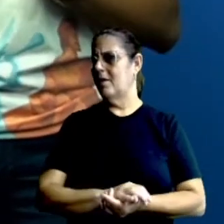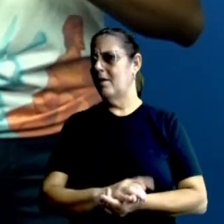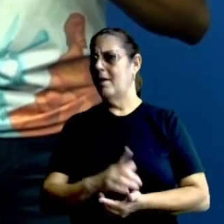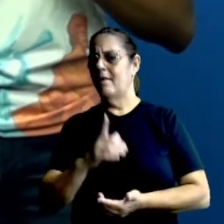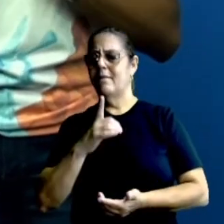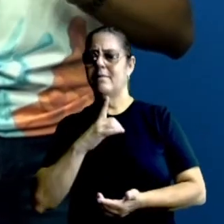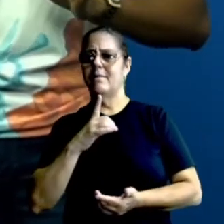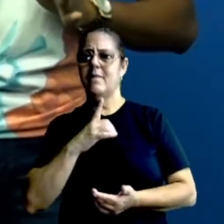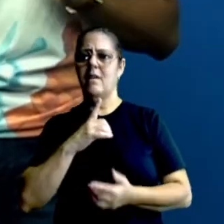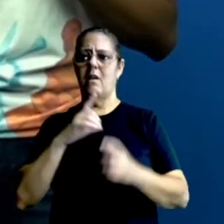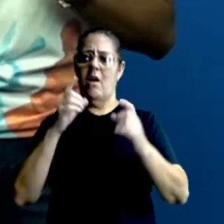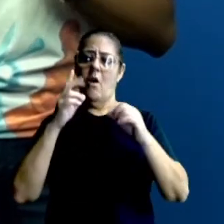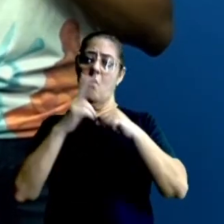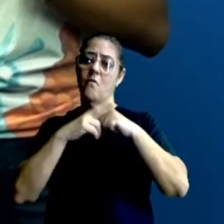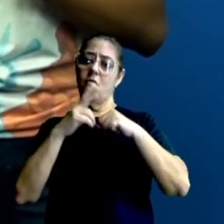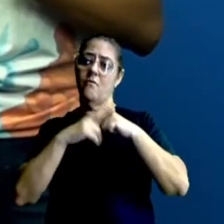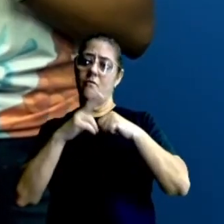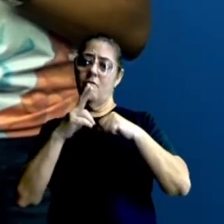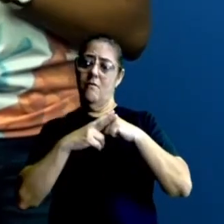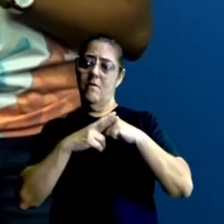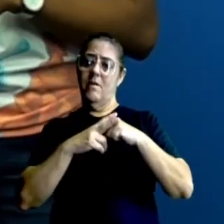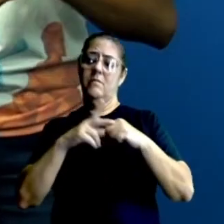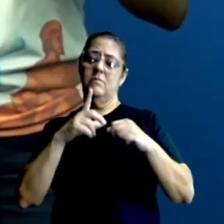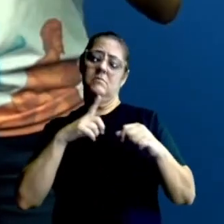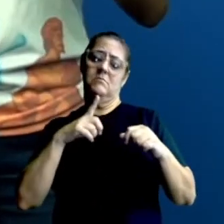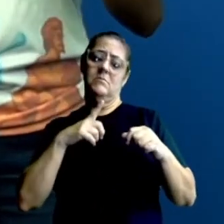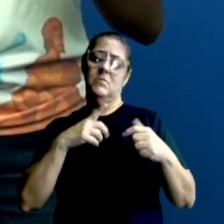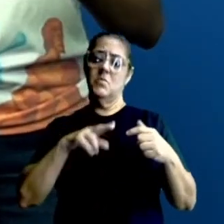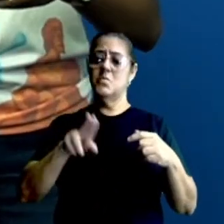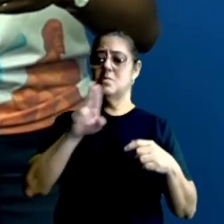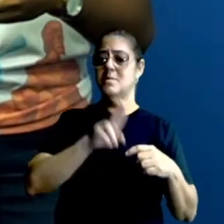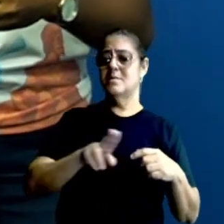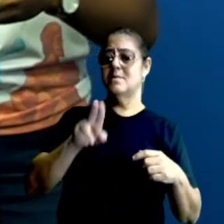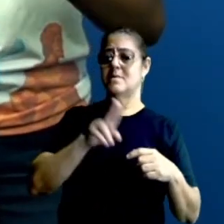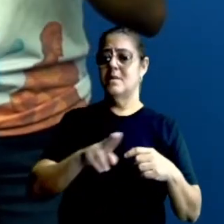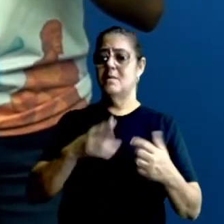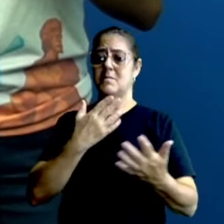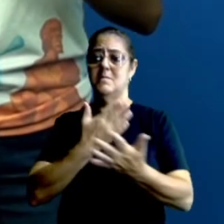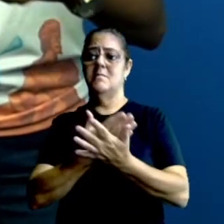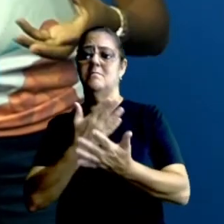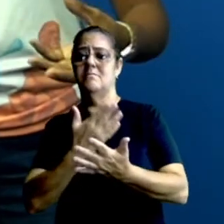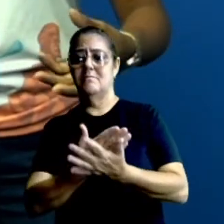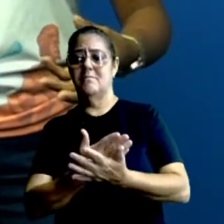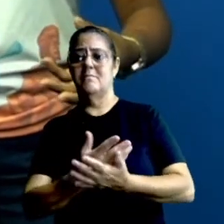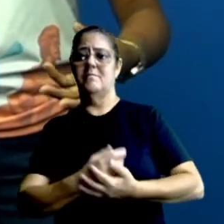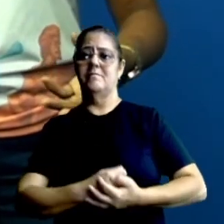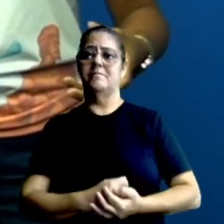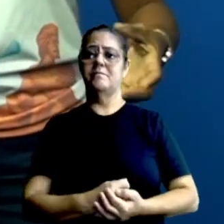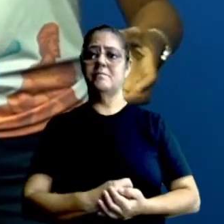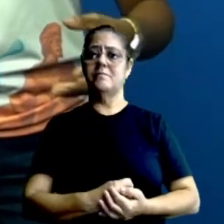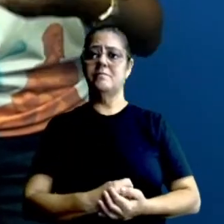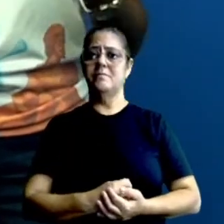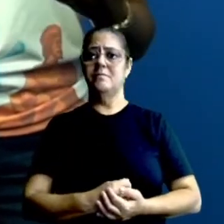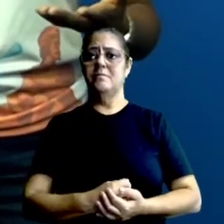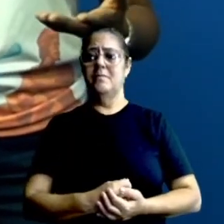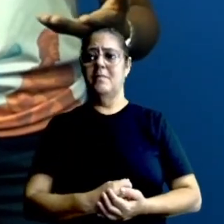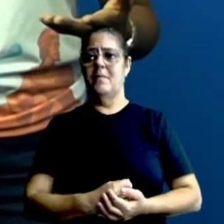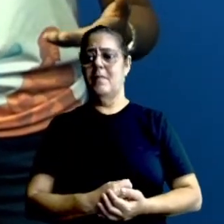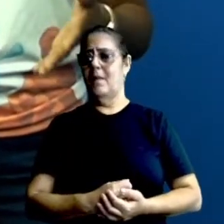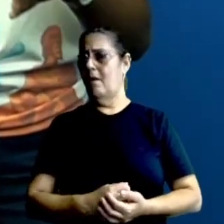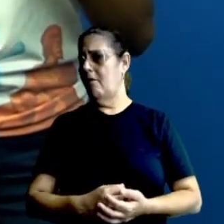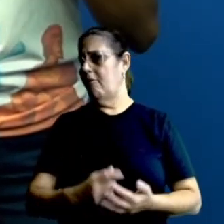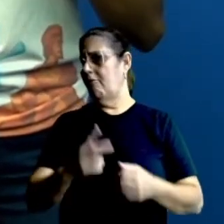nós temos alguns verbos que compõem também a nossa sala de aula no momento que não estamos estudando tão